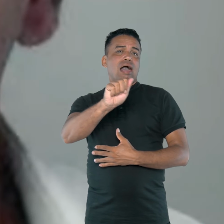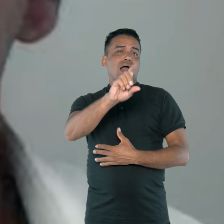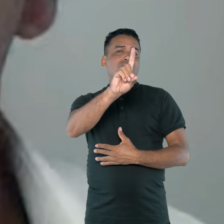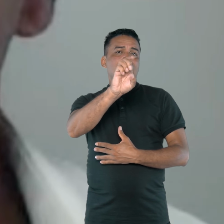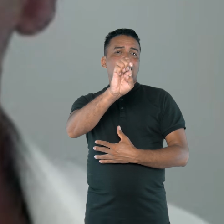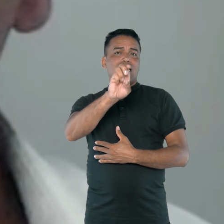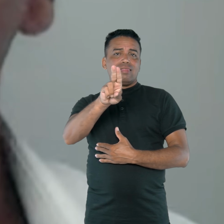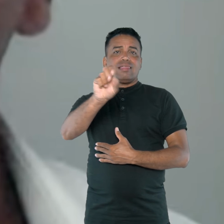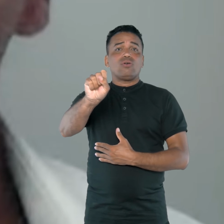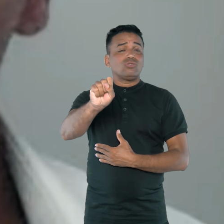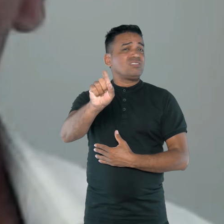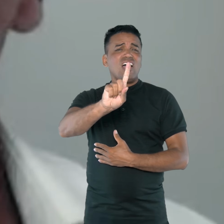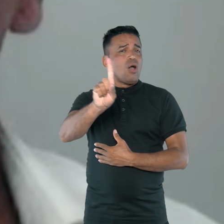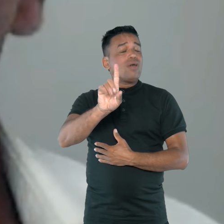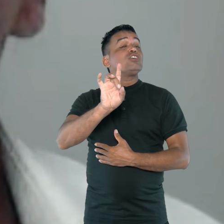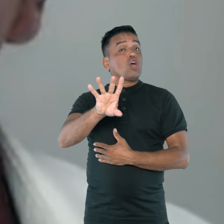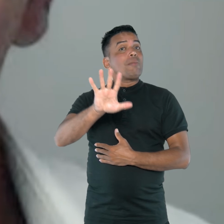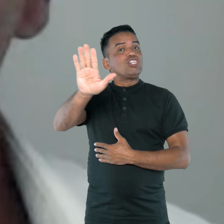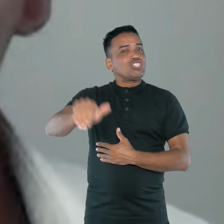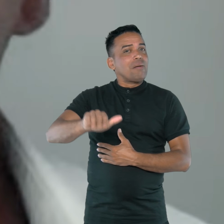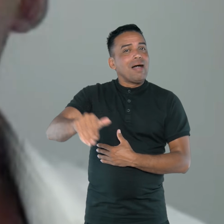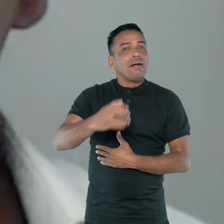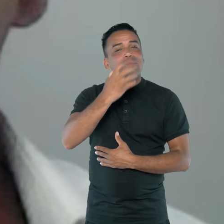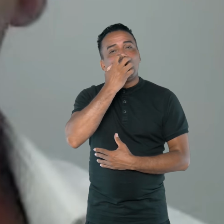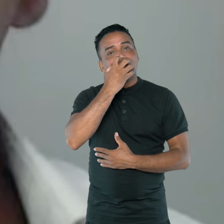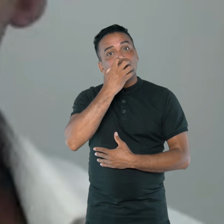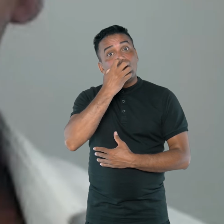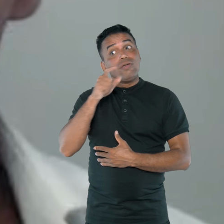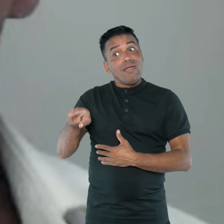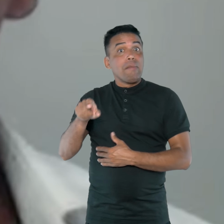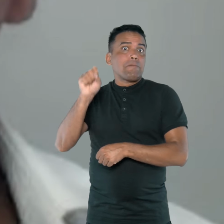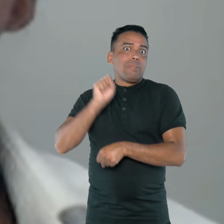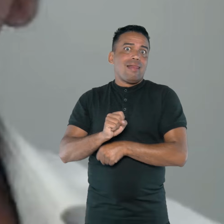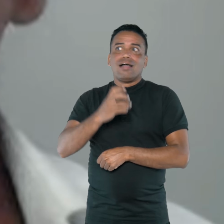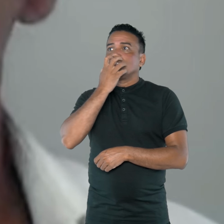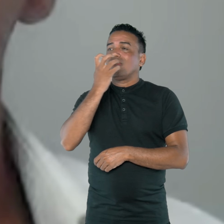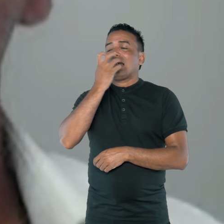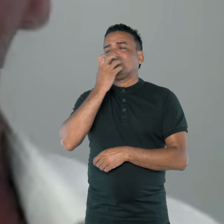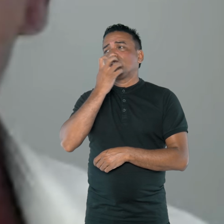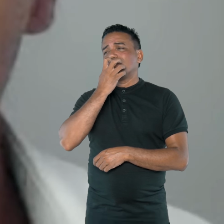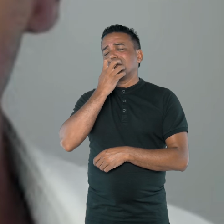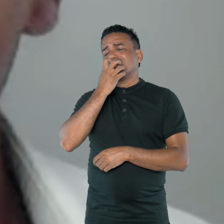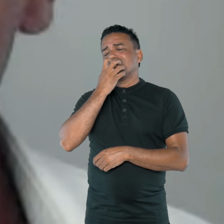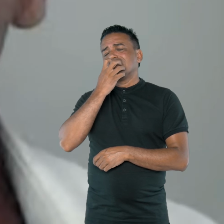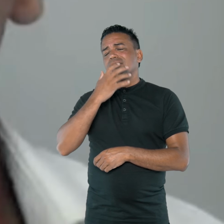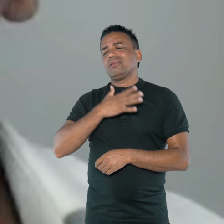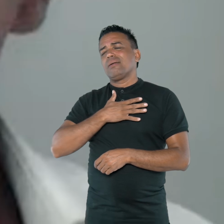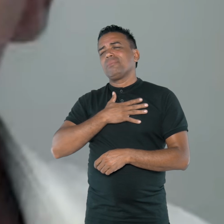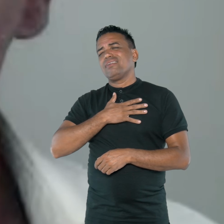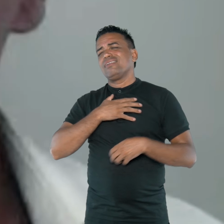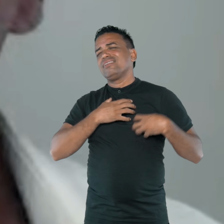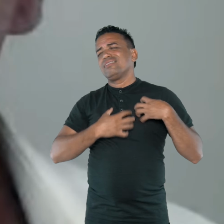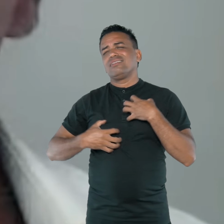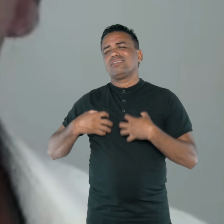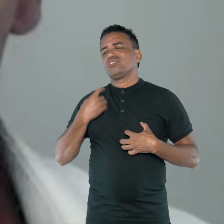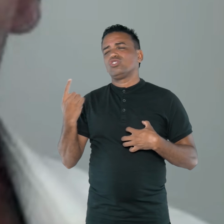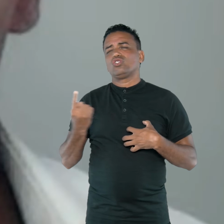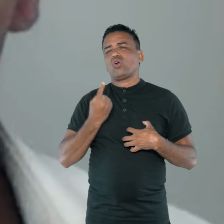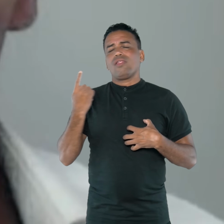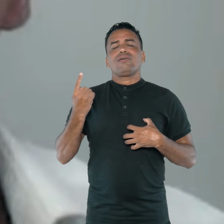chamar o meu cachorro e fazê-lo parar de latir, a solidão que passa e a cena do